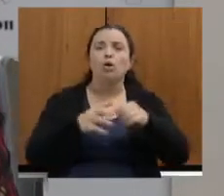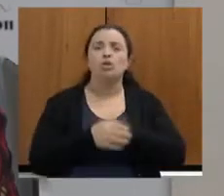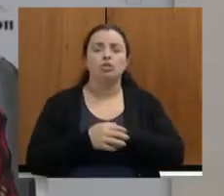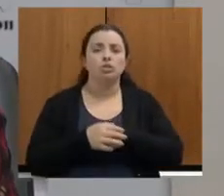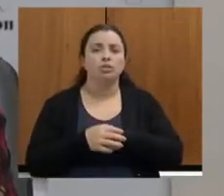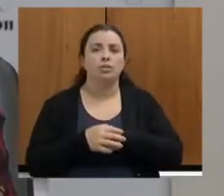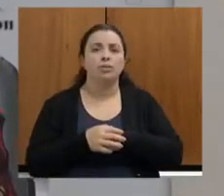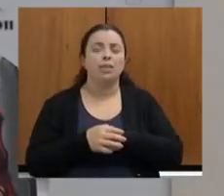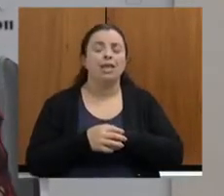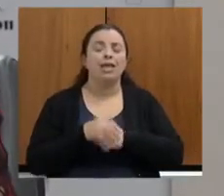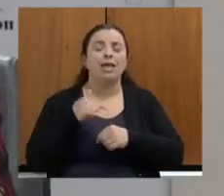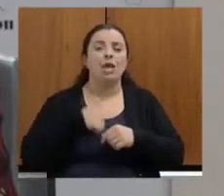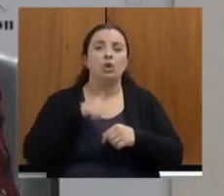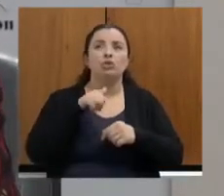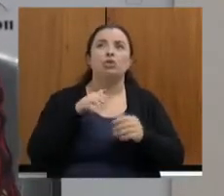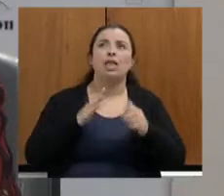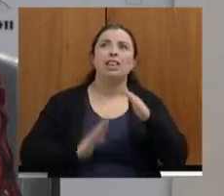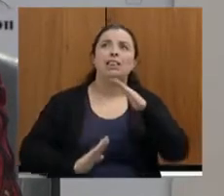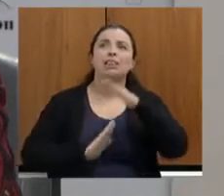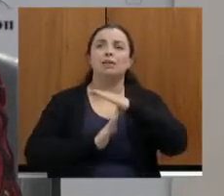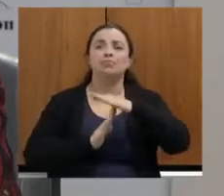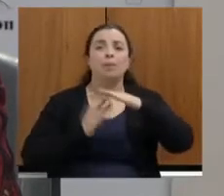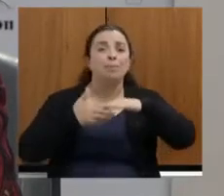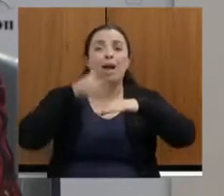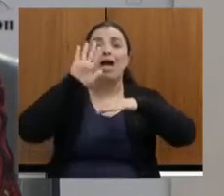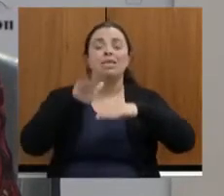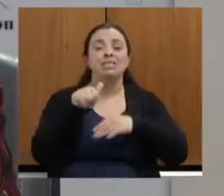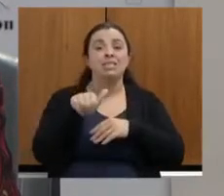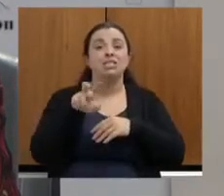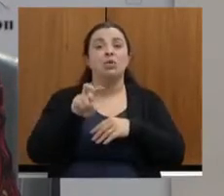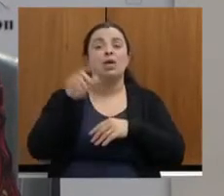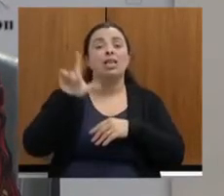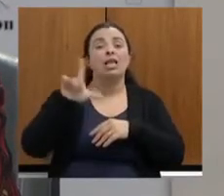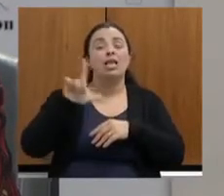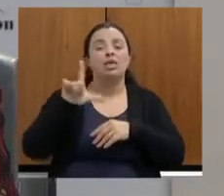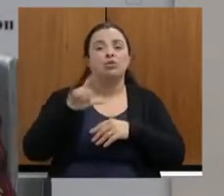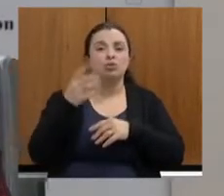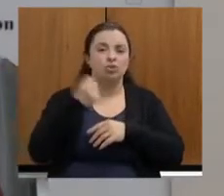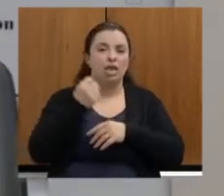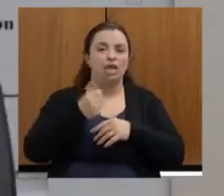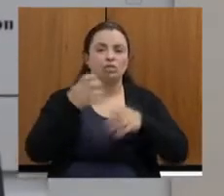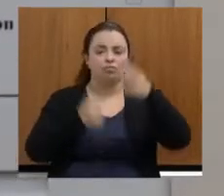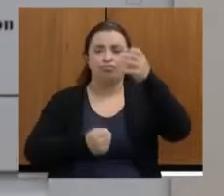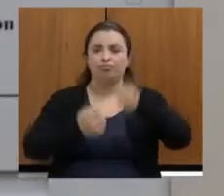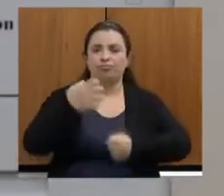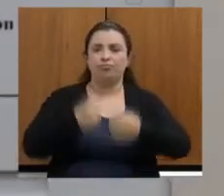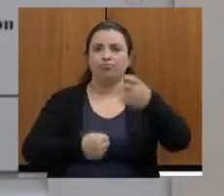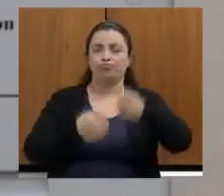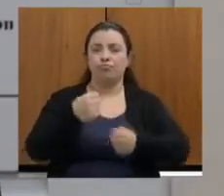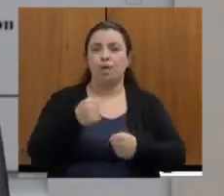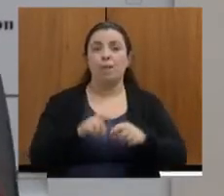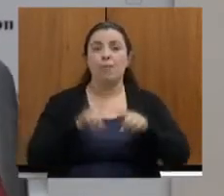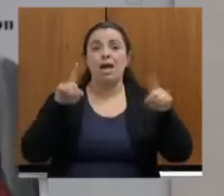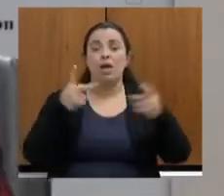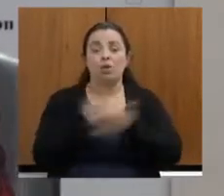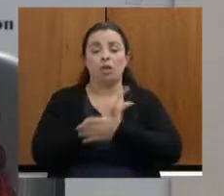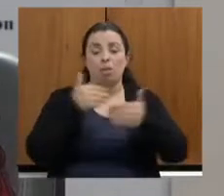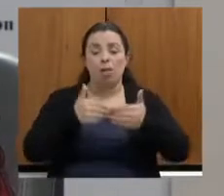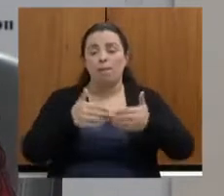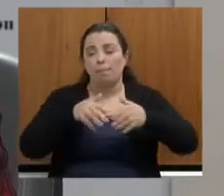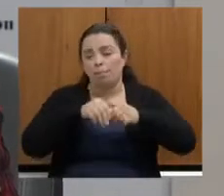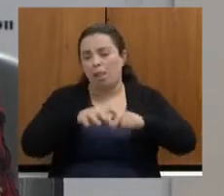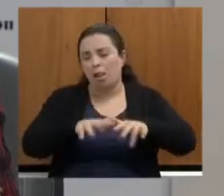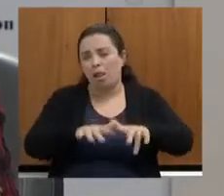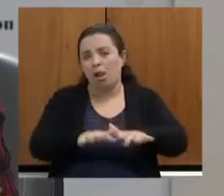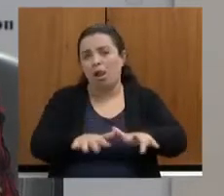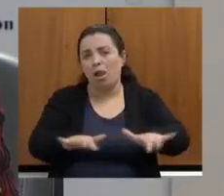mas quando veio o rompimento da barragem destruiu tudo é o que todo mundo prega aqui destruiu o sonho de todo